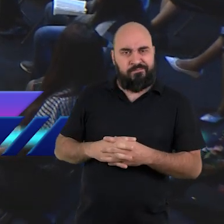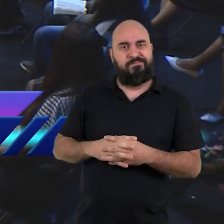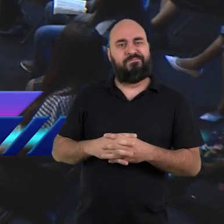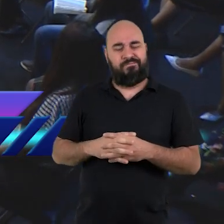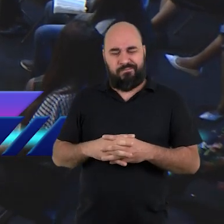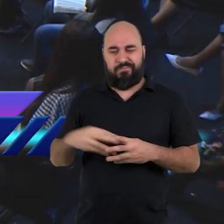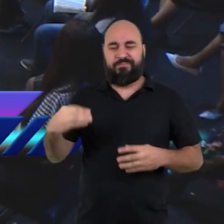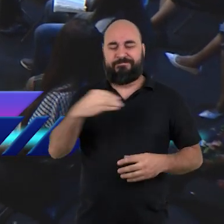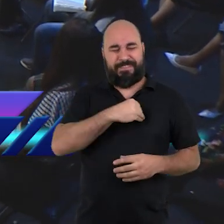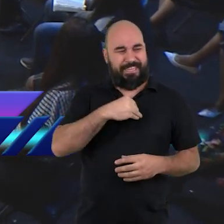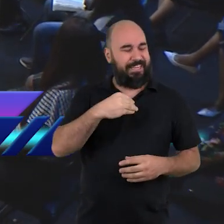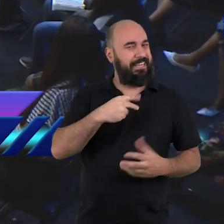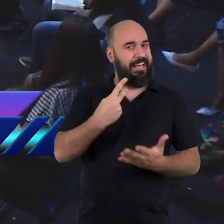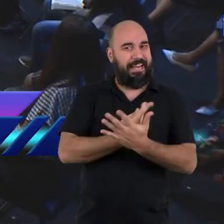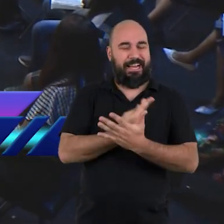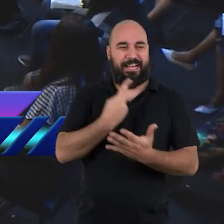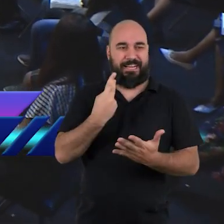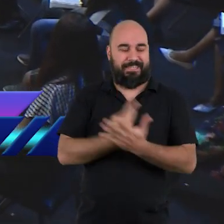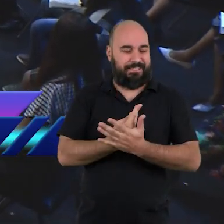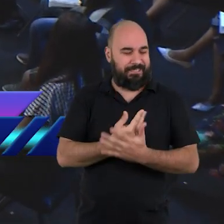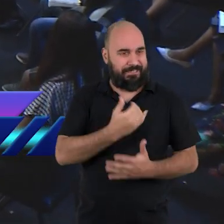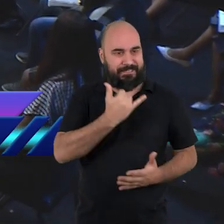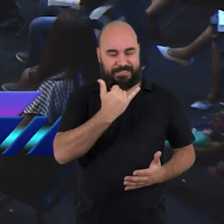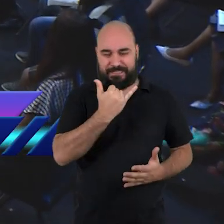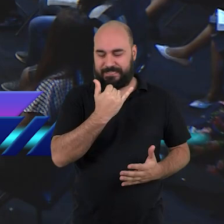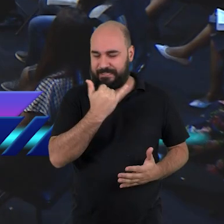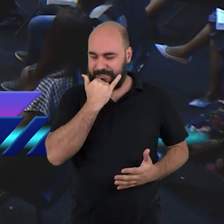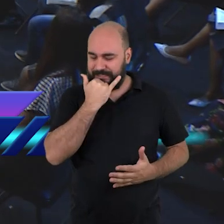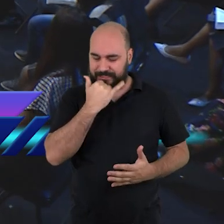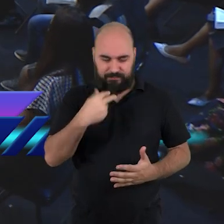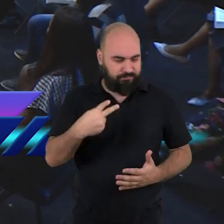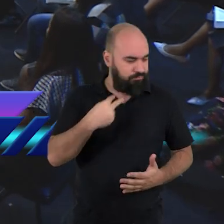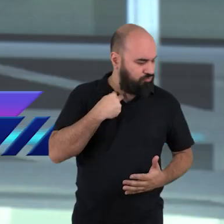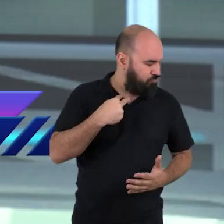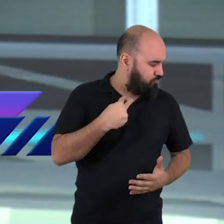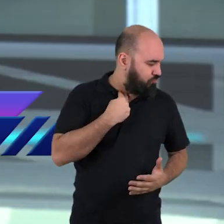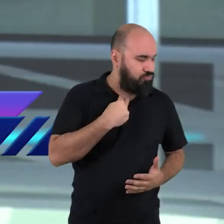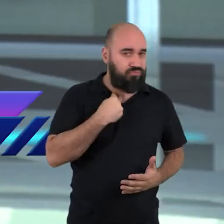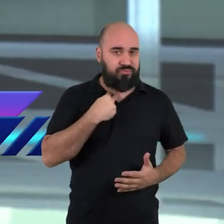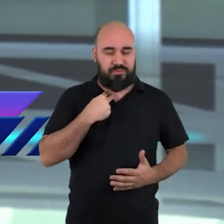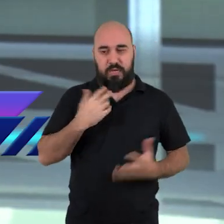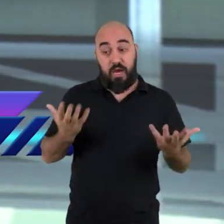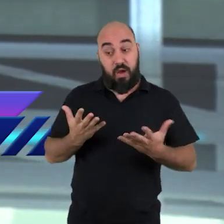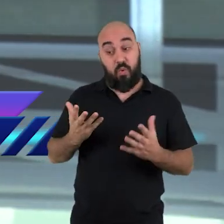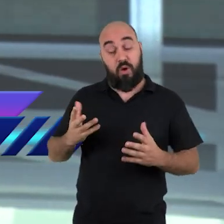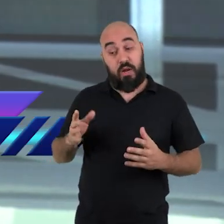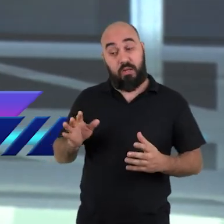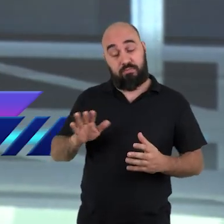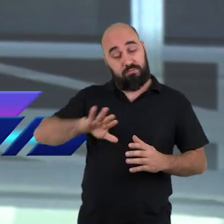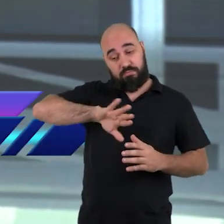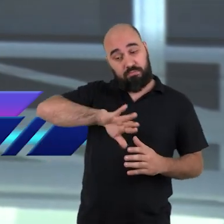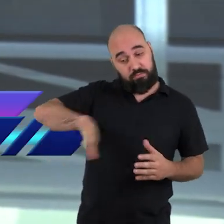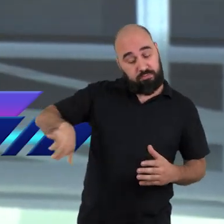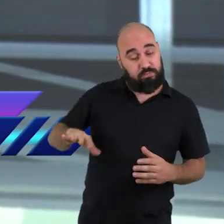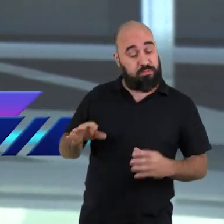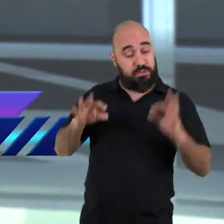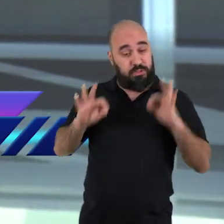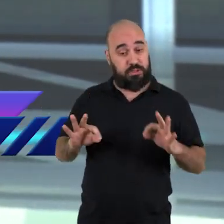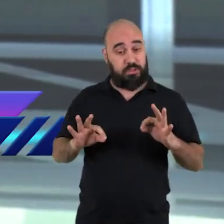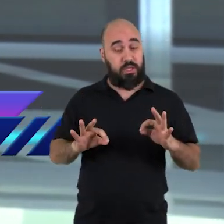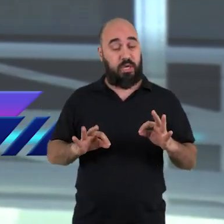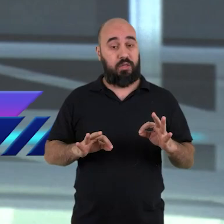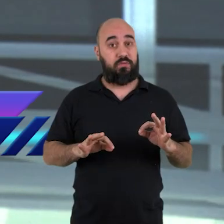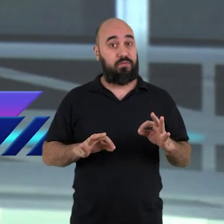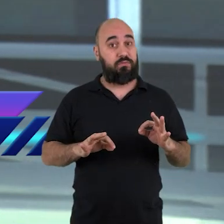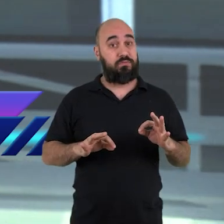pecado, sabe que aquilo ali que ele fez não estava certo, e ele busca agora forças para não